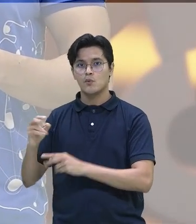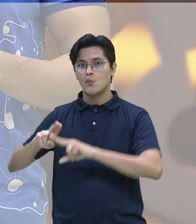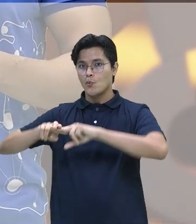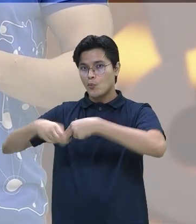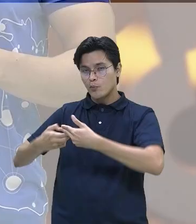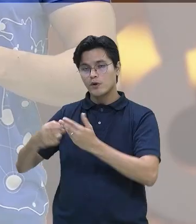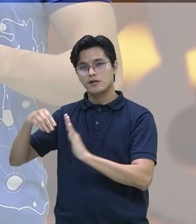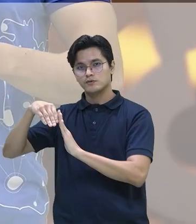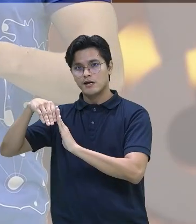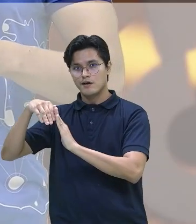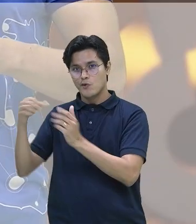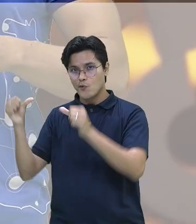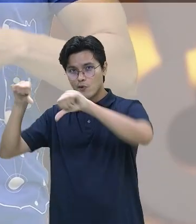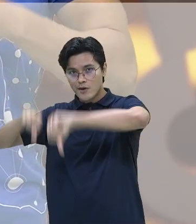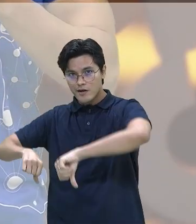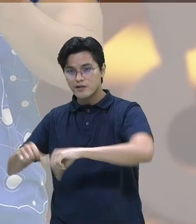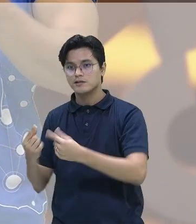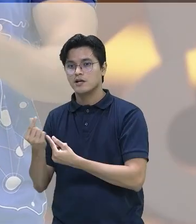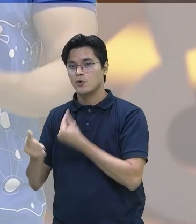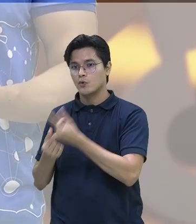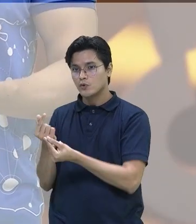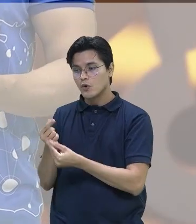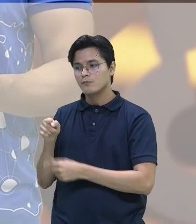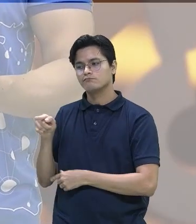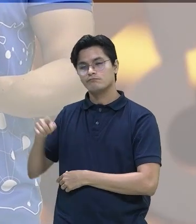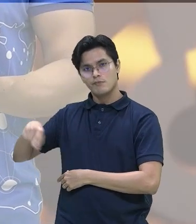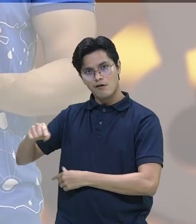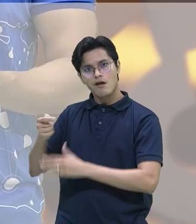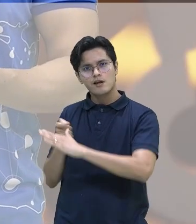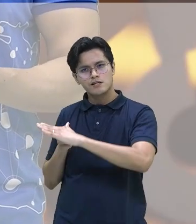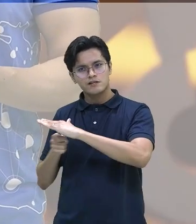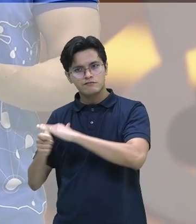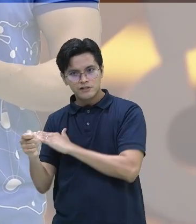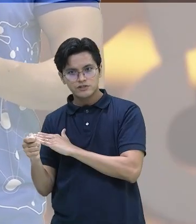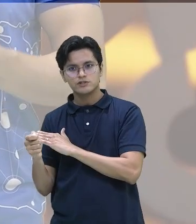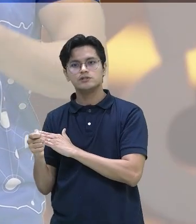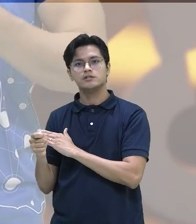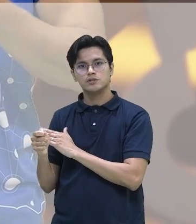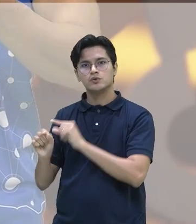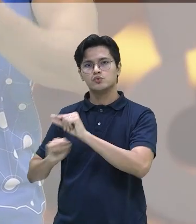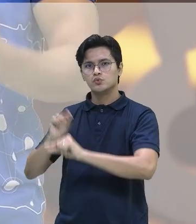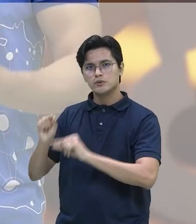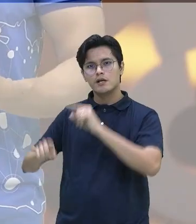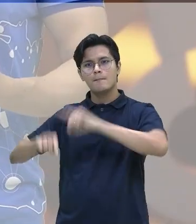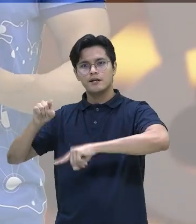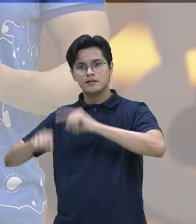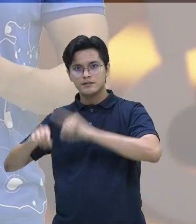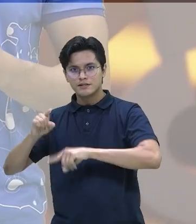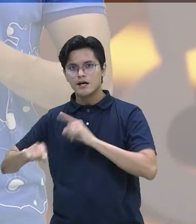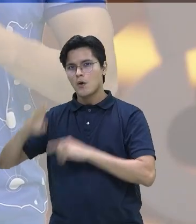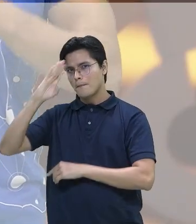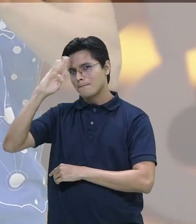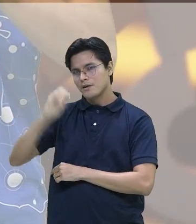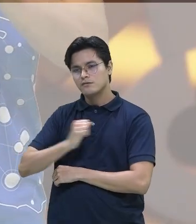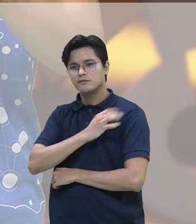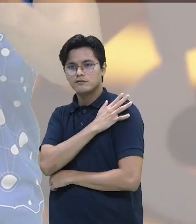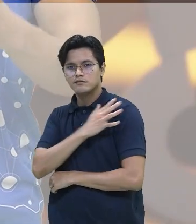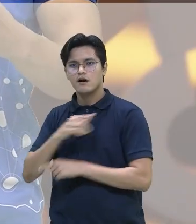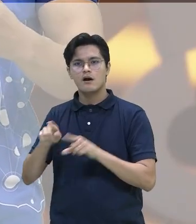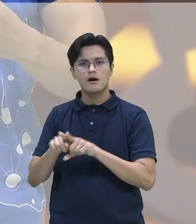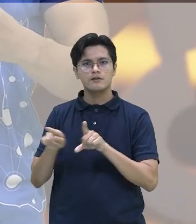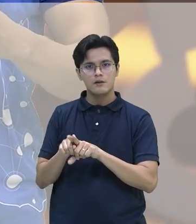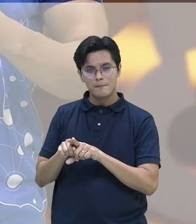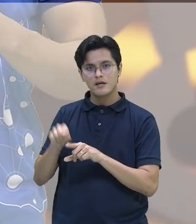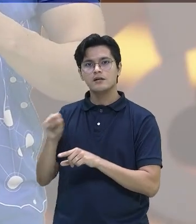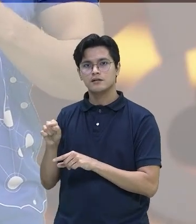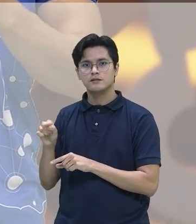corrida espacial, na construção de um acervo nuclear e acabaram esquecendo de investir também na economia. Então ficou tudo